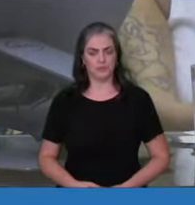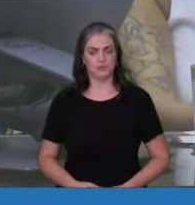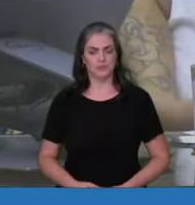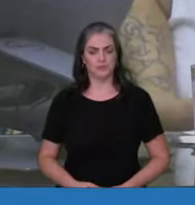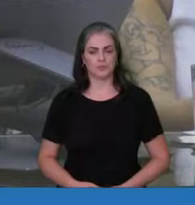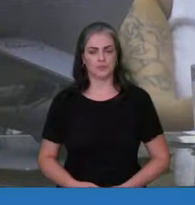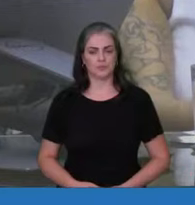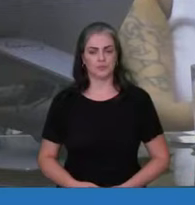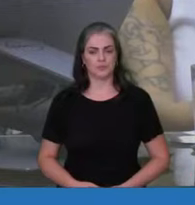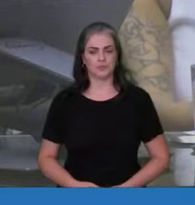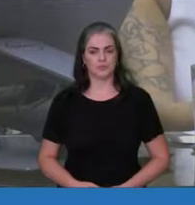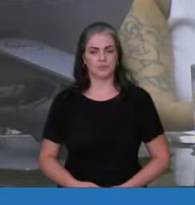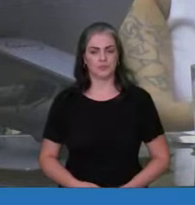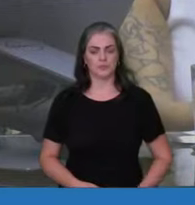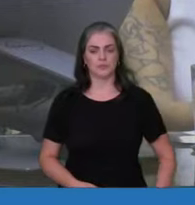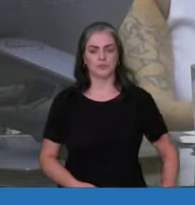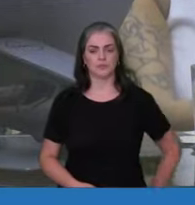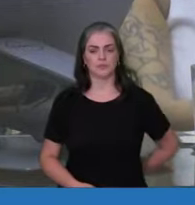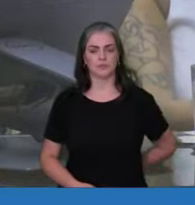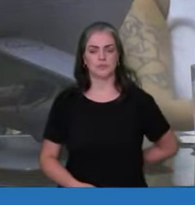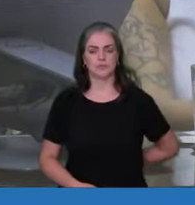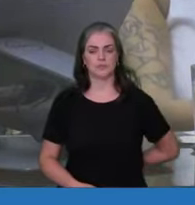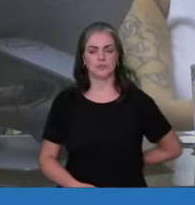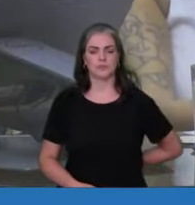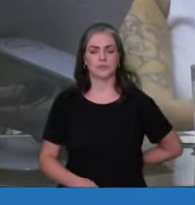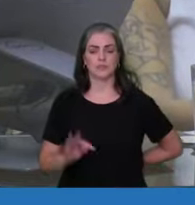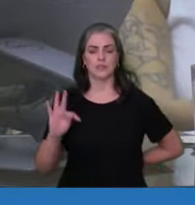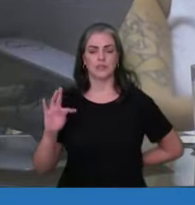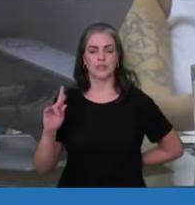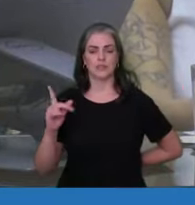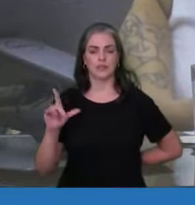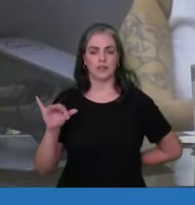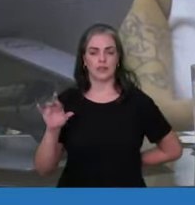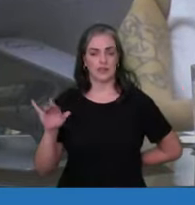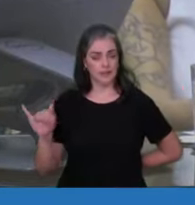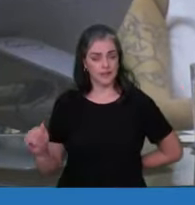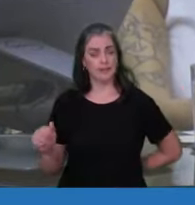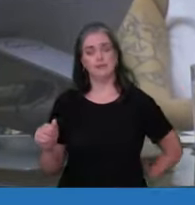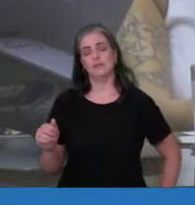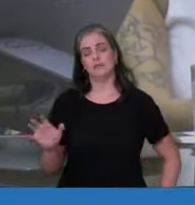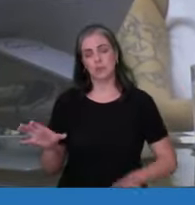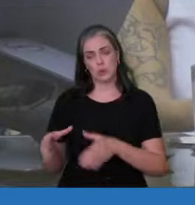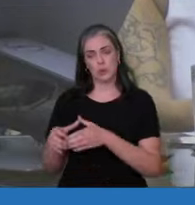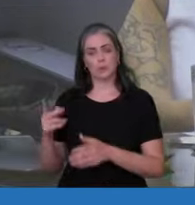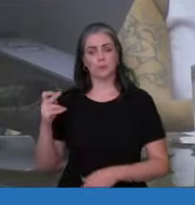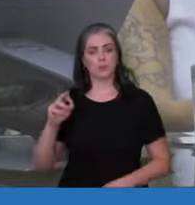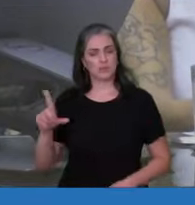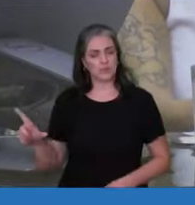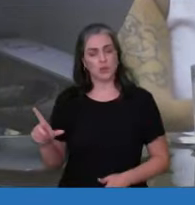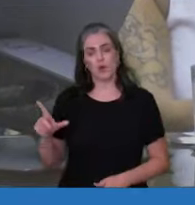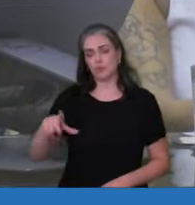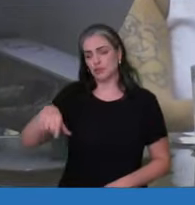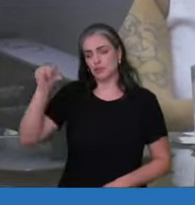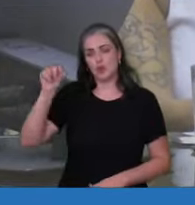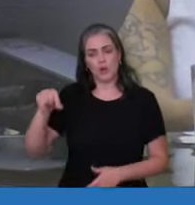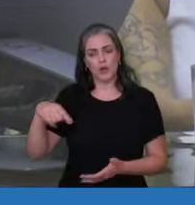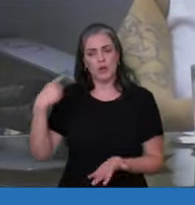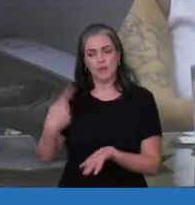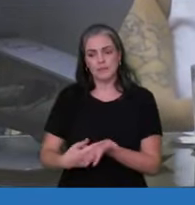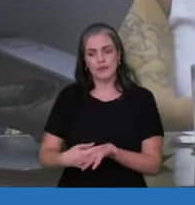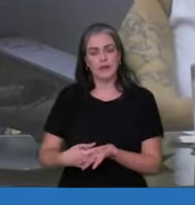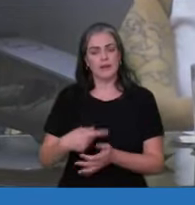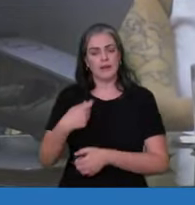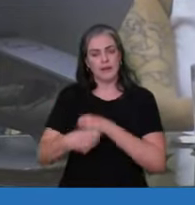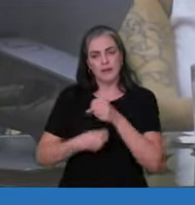definida pelo PSOL e pela Talília Petrone, que a Câmara deveria realizar, a cada ano a Câmara tem